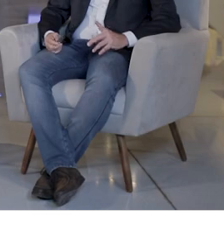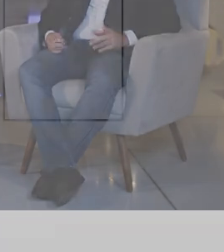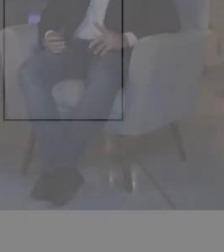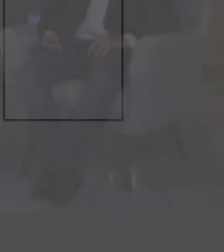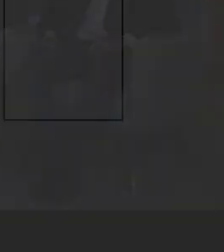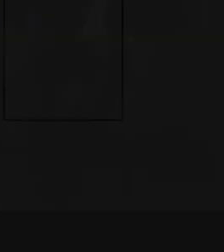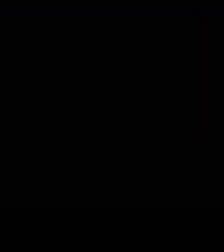Legenda